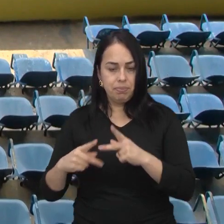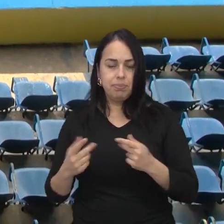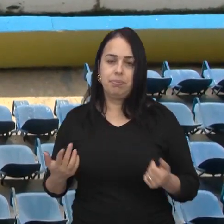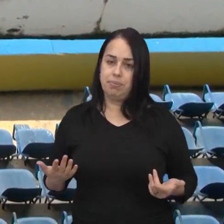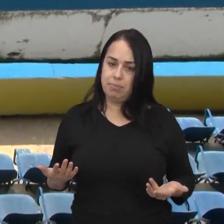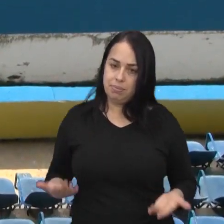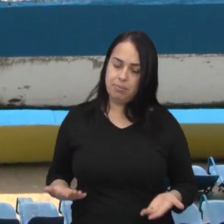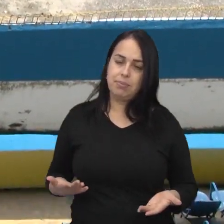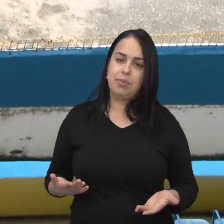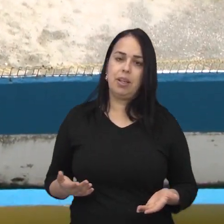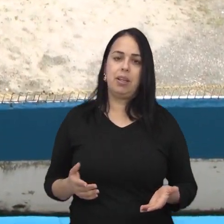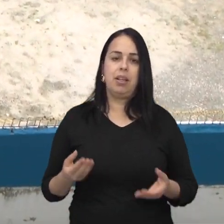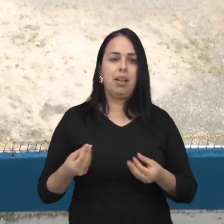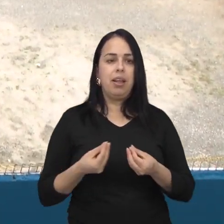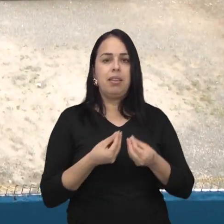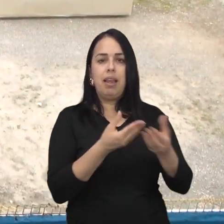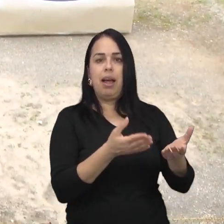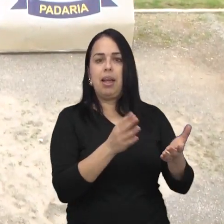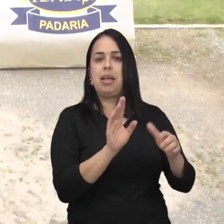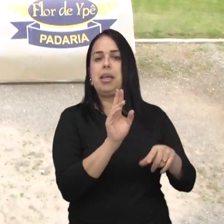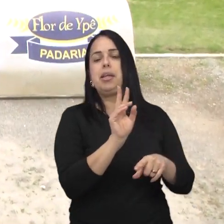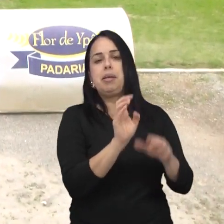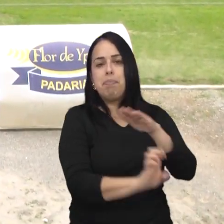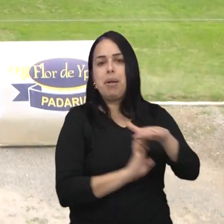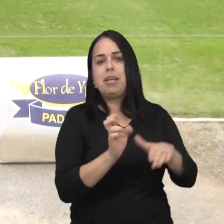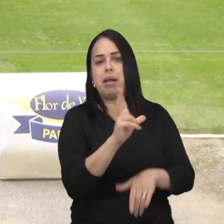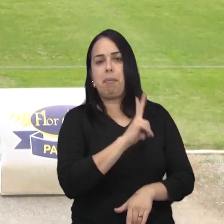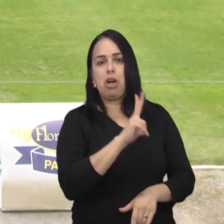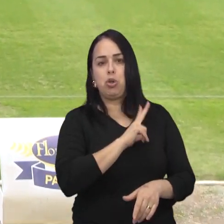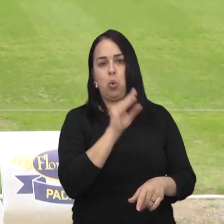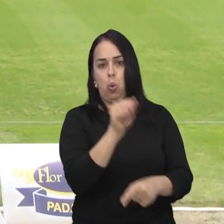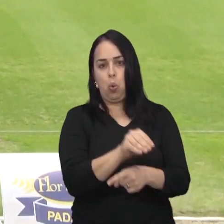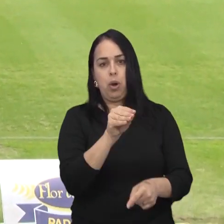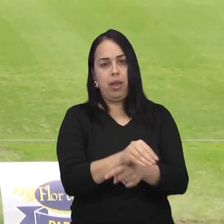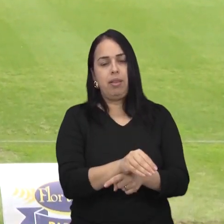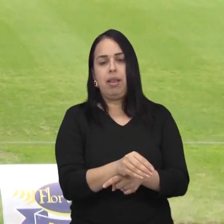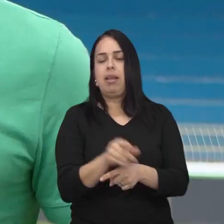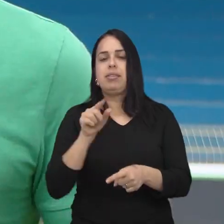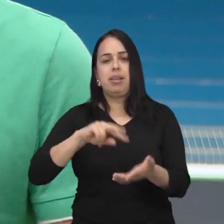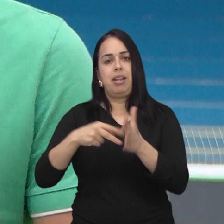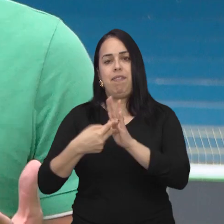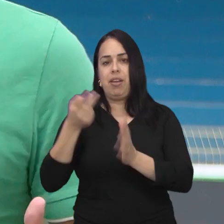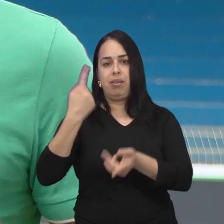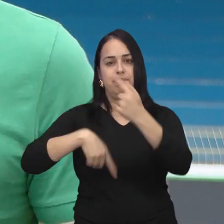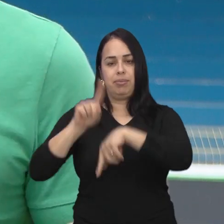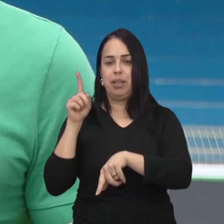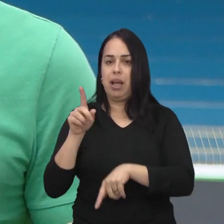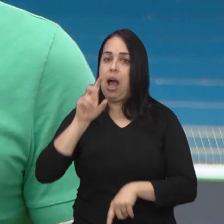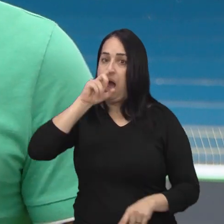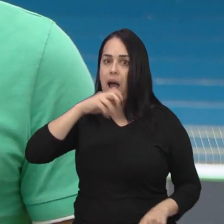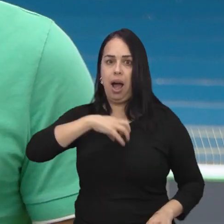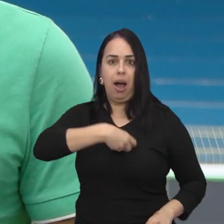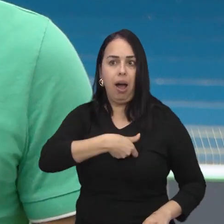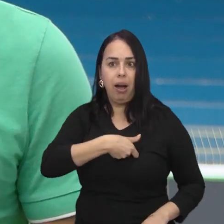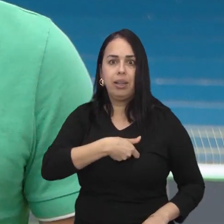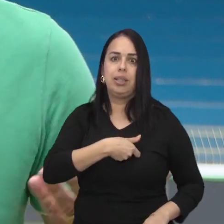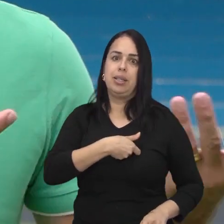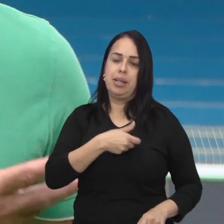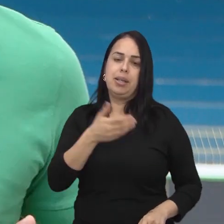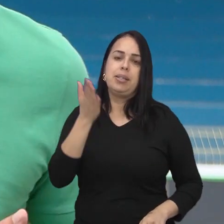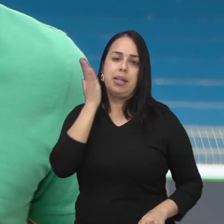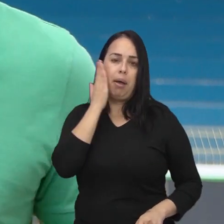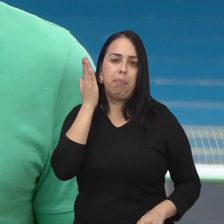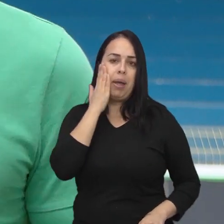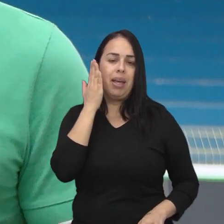Para o parlamentar, a concessão do espaço foi um avanço para o esporte na cidade. Para o clube é um grande ganho. Você ter